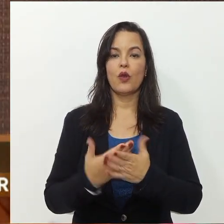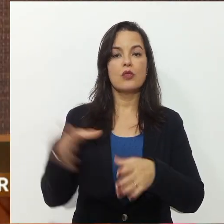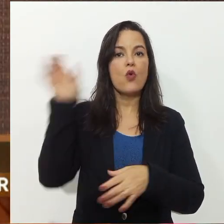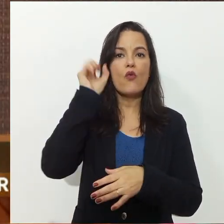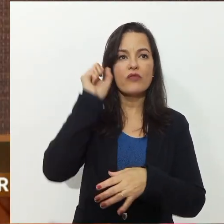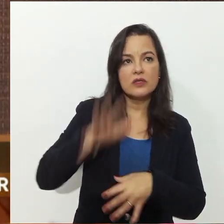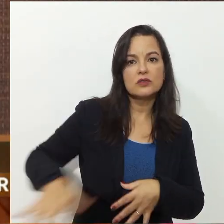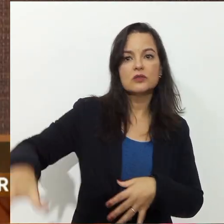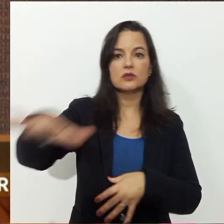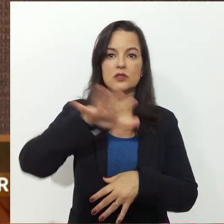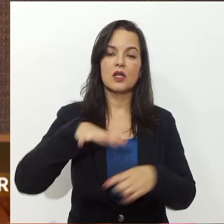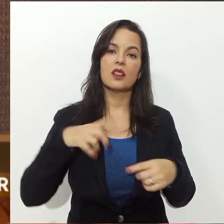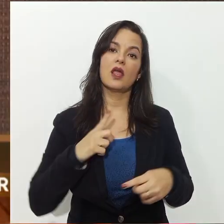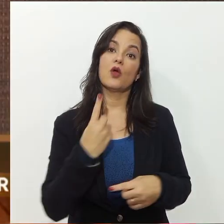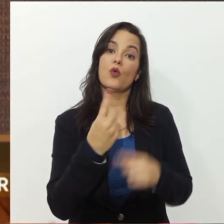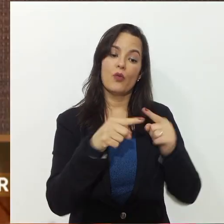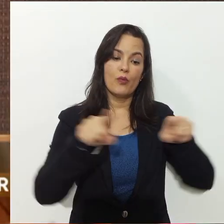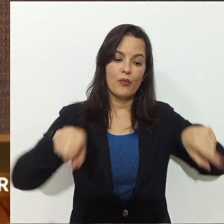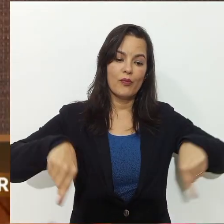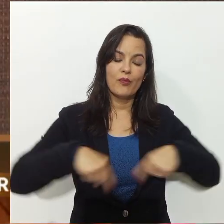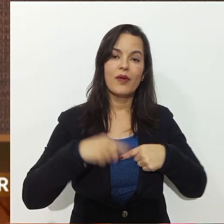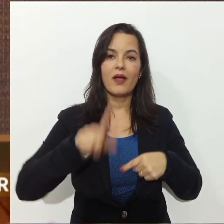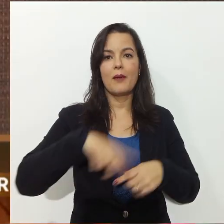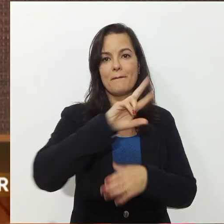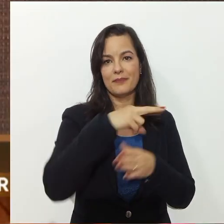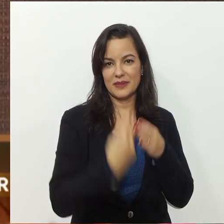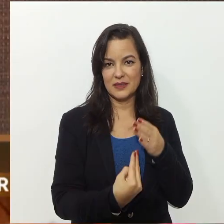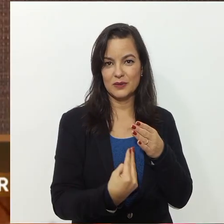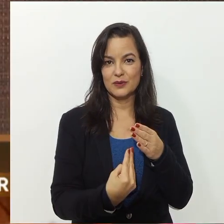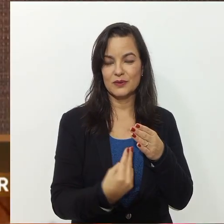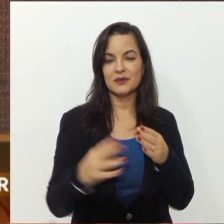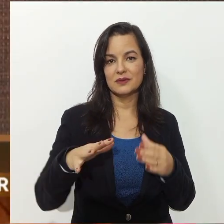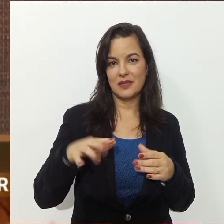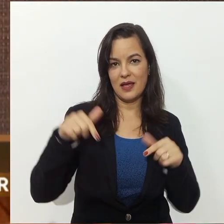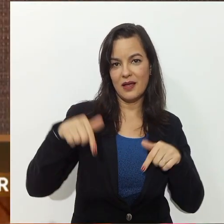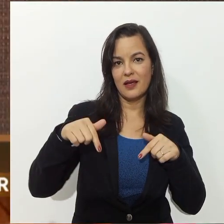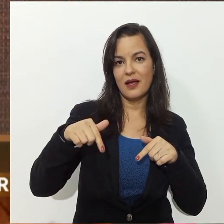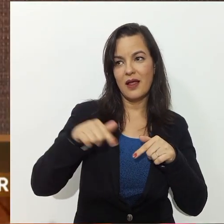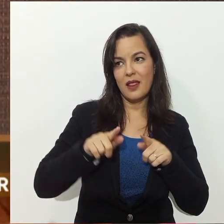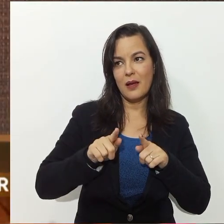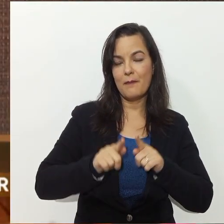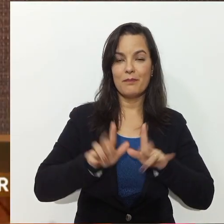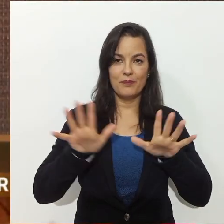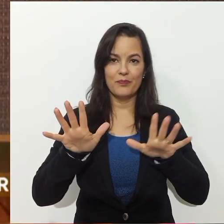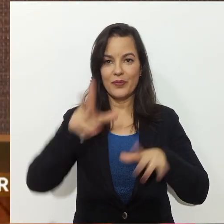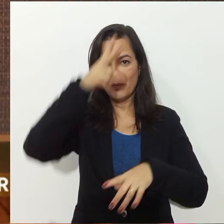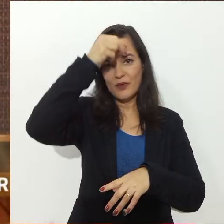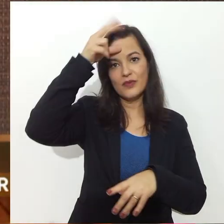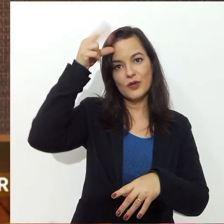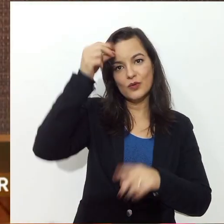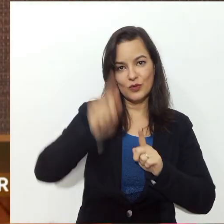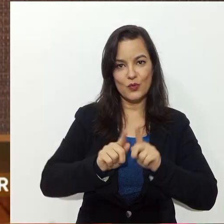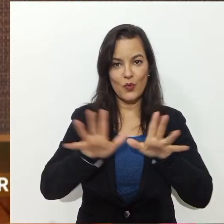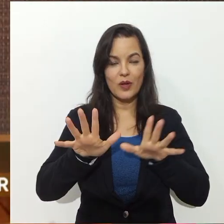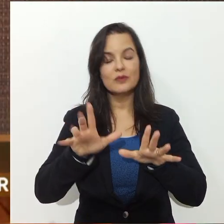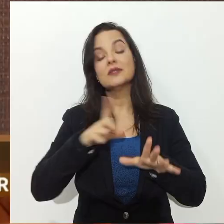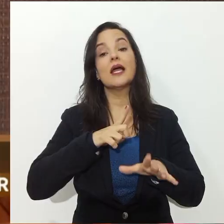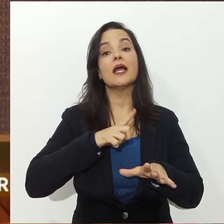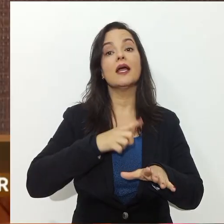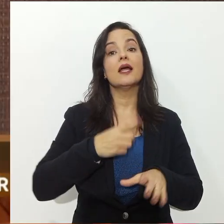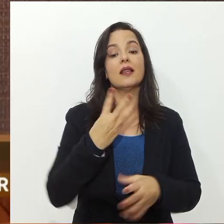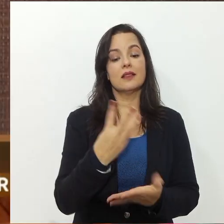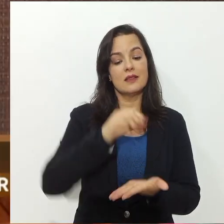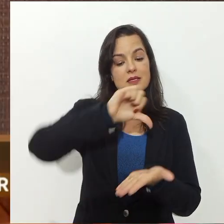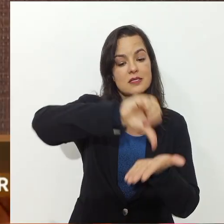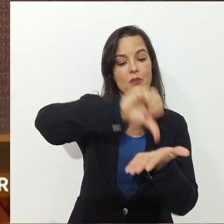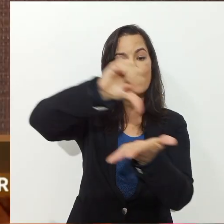No caso da prefeitura de Guarulhos, nós temos as classes bilíngues de surdos, temos 3 polos, né? E elas ficam dentro de